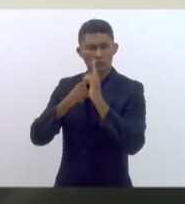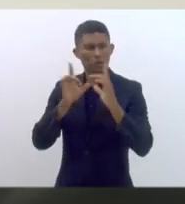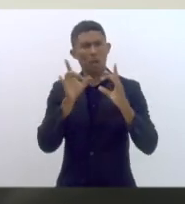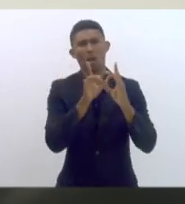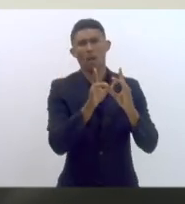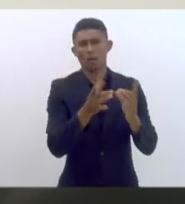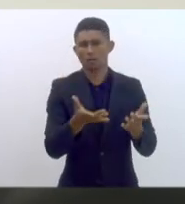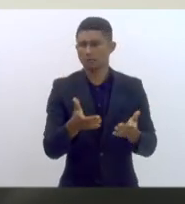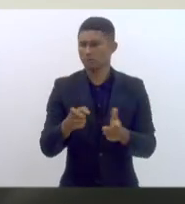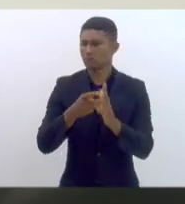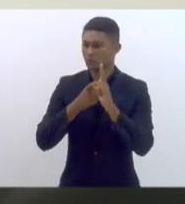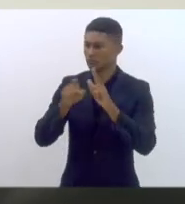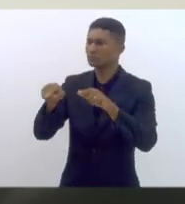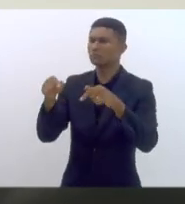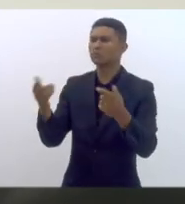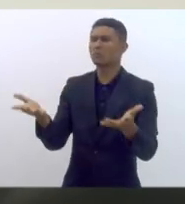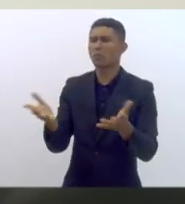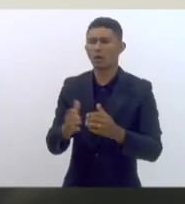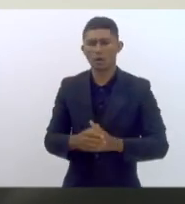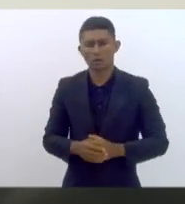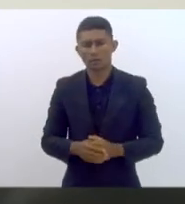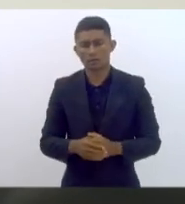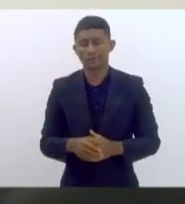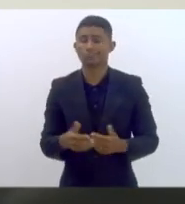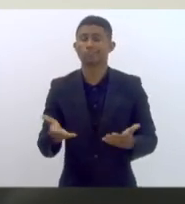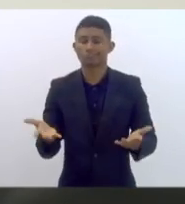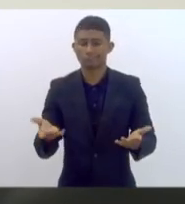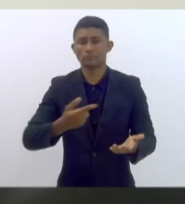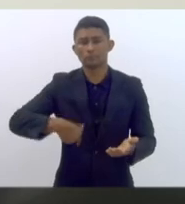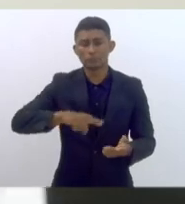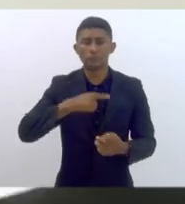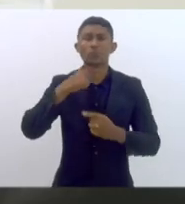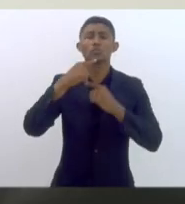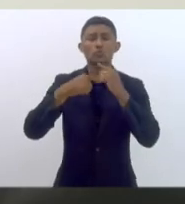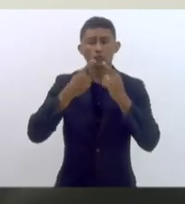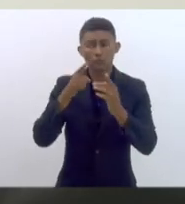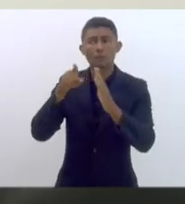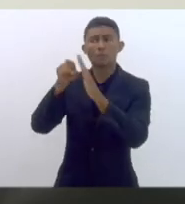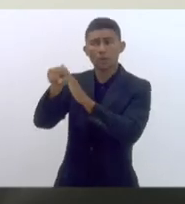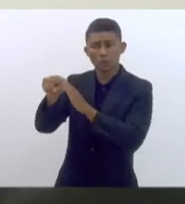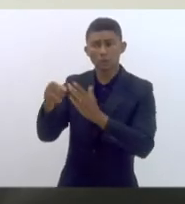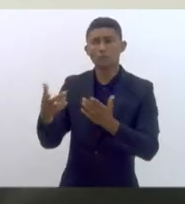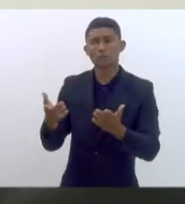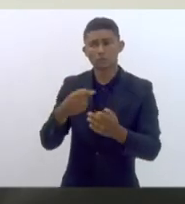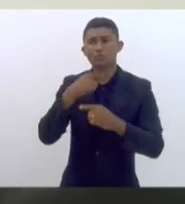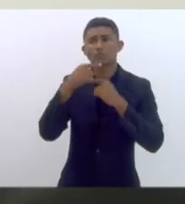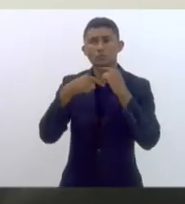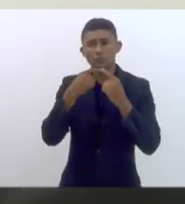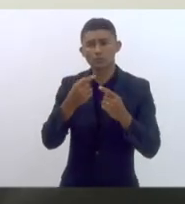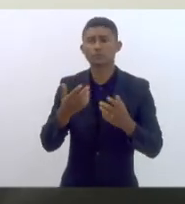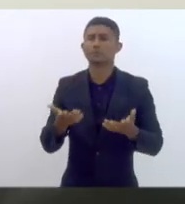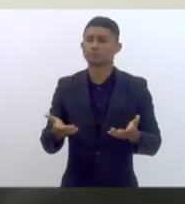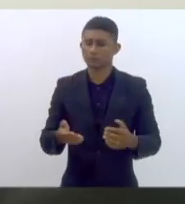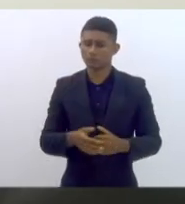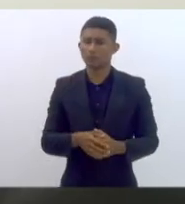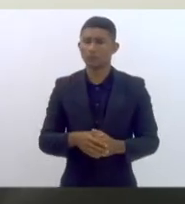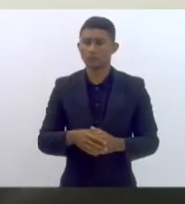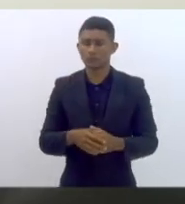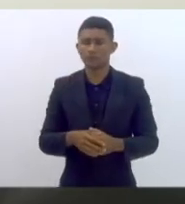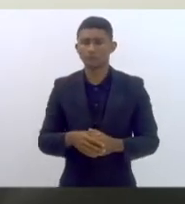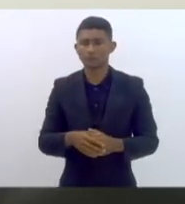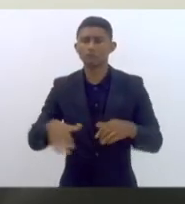sabe que dívida é essa. Então, o questionamento que nós temos é que as dívidas aparecem, todo mundo coloca como